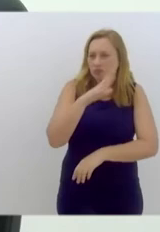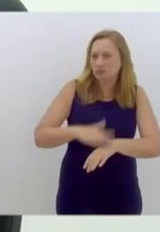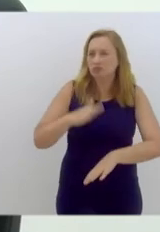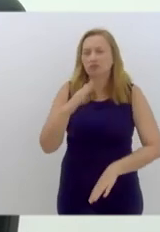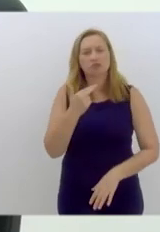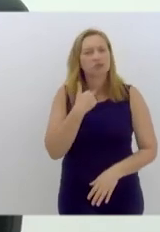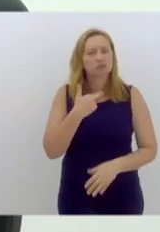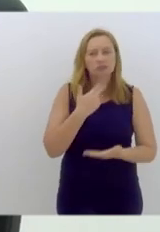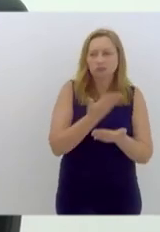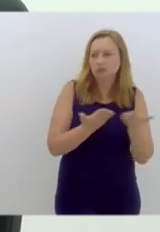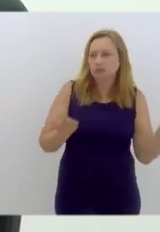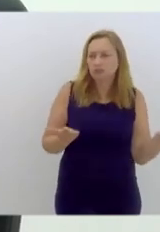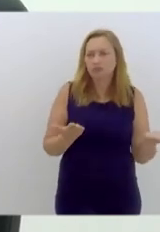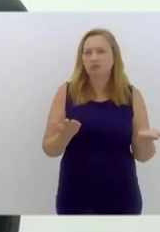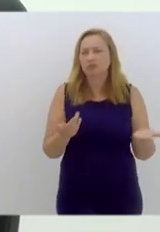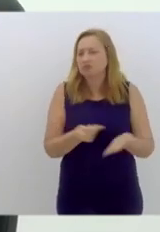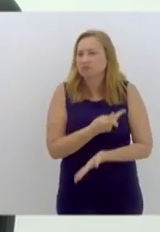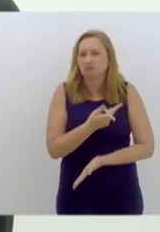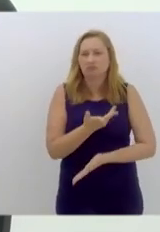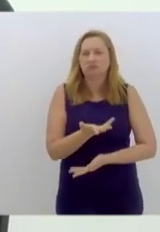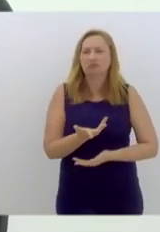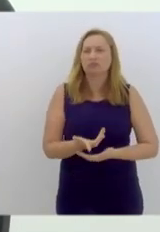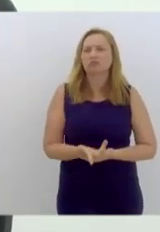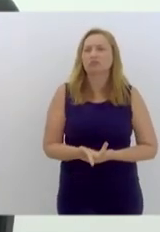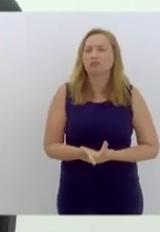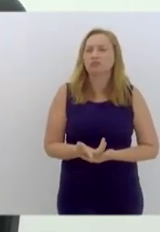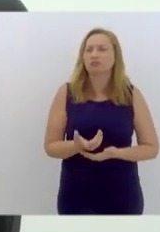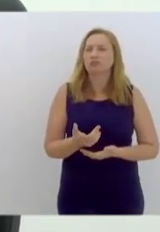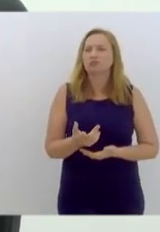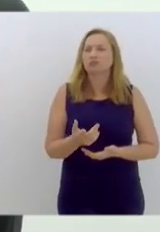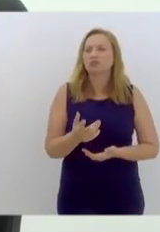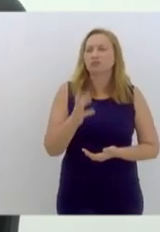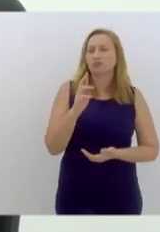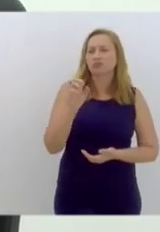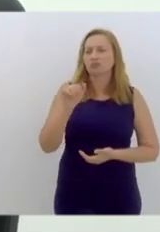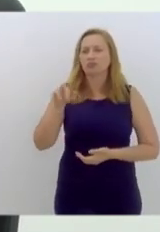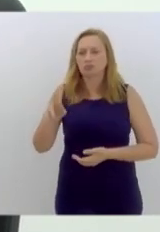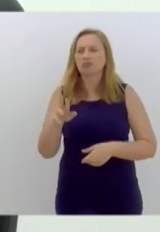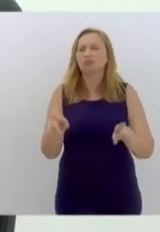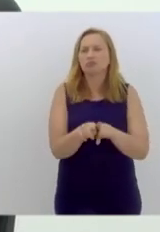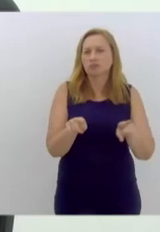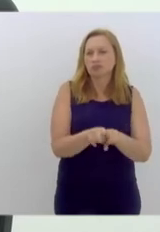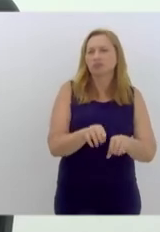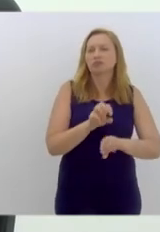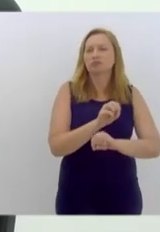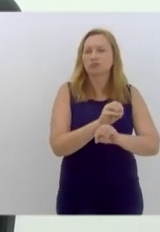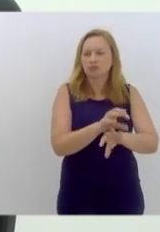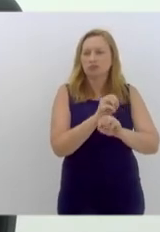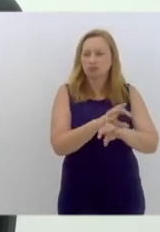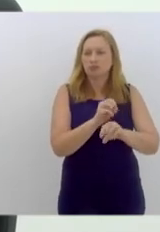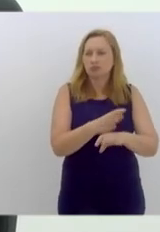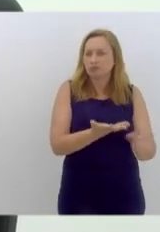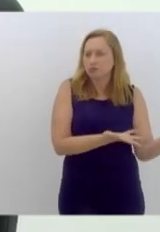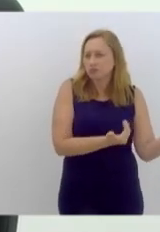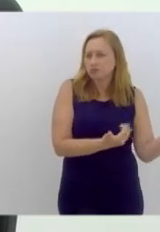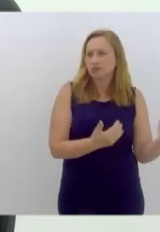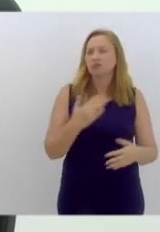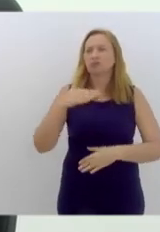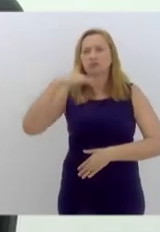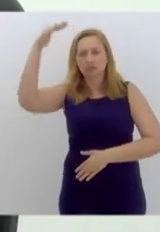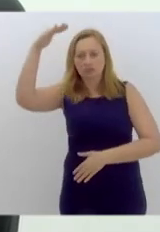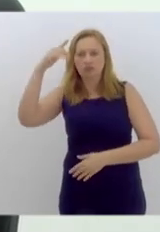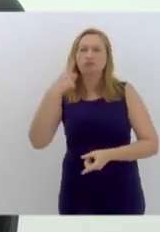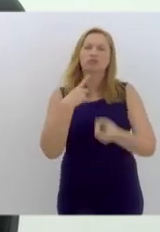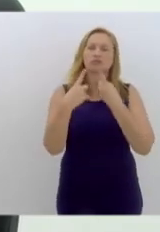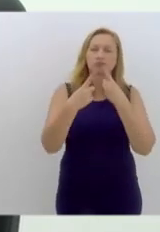né? Nem no regular e nem na educação de jovens e adultos, que a gente também coloca para o debate para